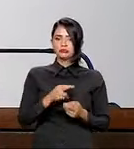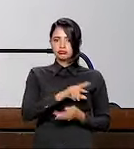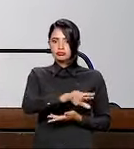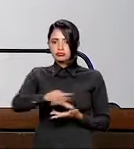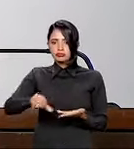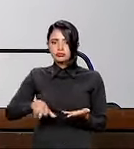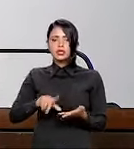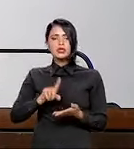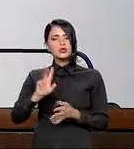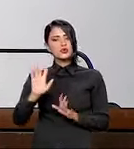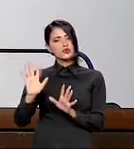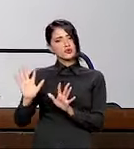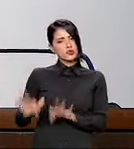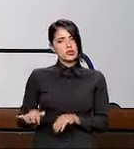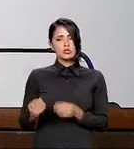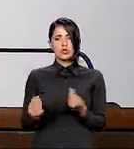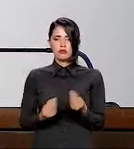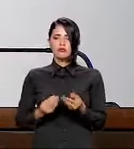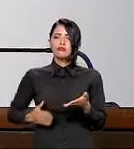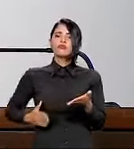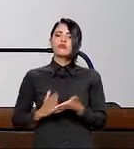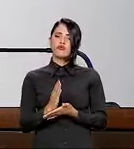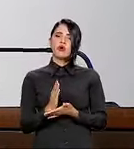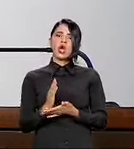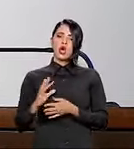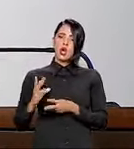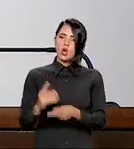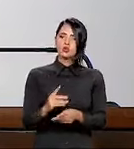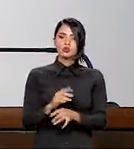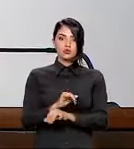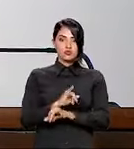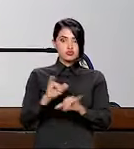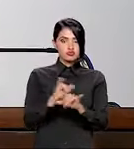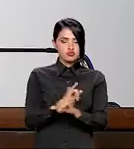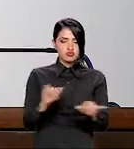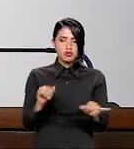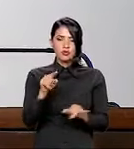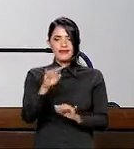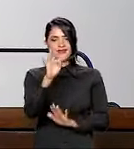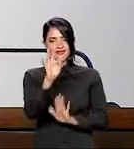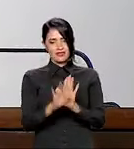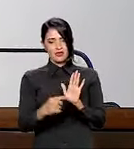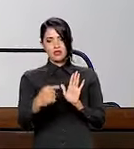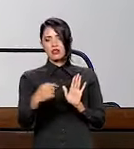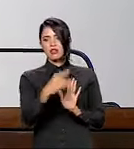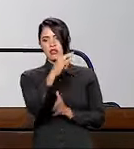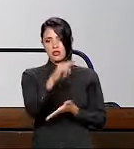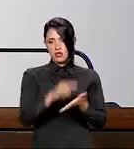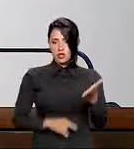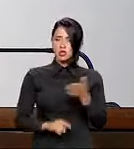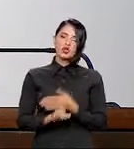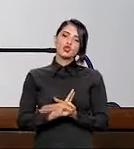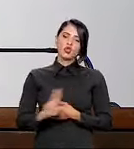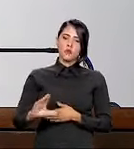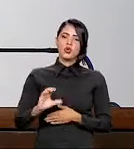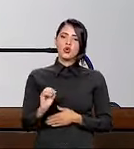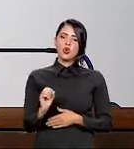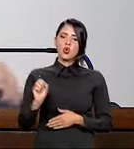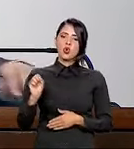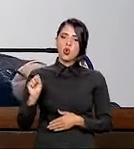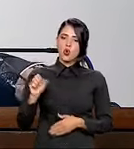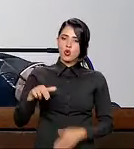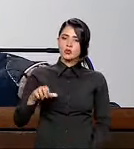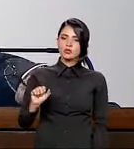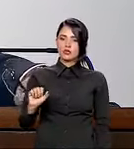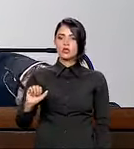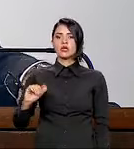No final da sessão, foi aprovada por aclamação esse texto do chamado Consenso de Brasília.